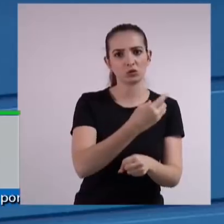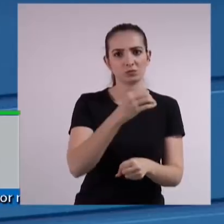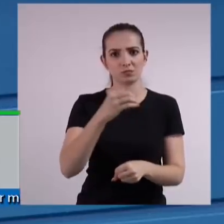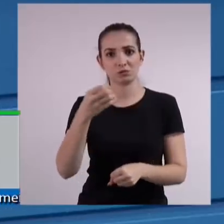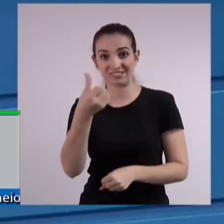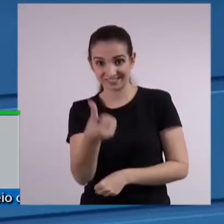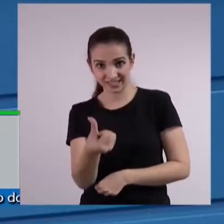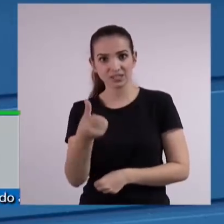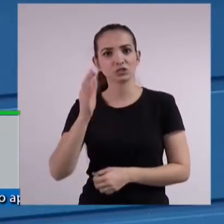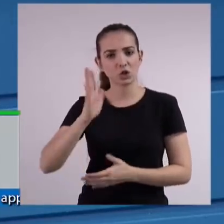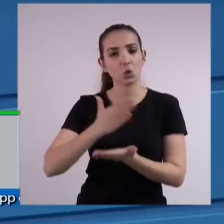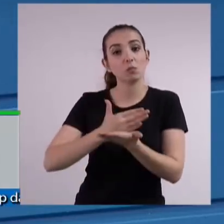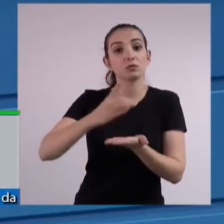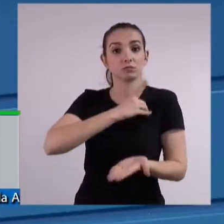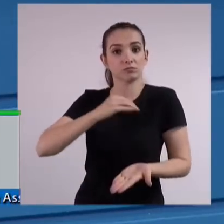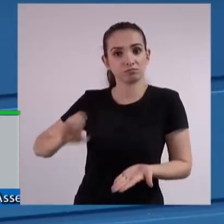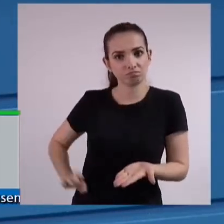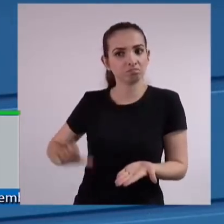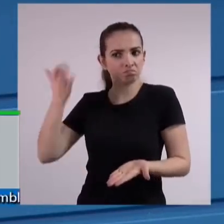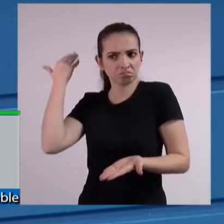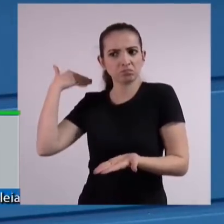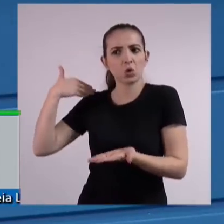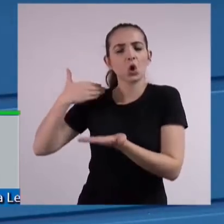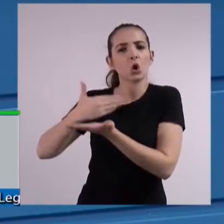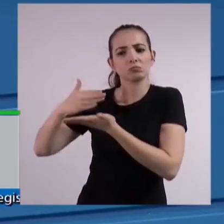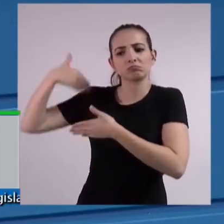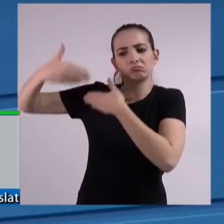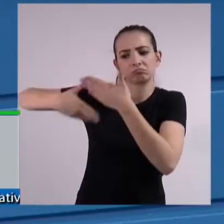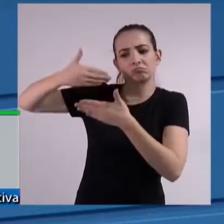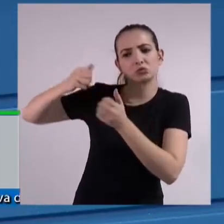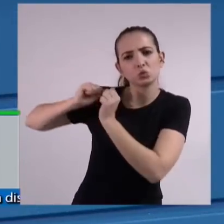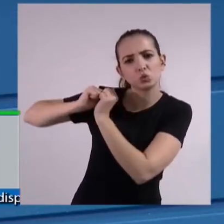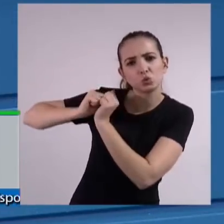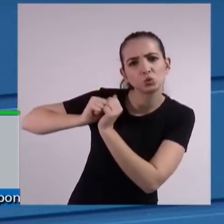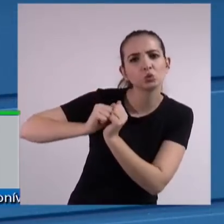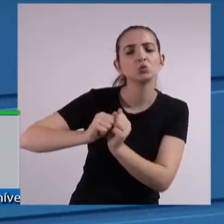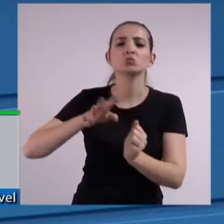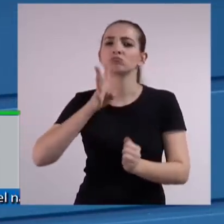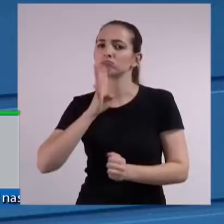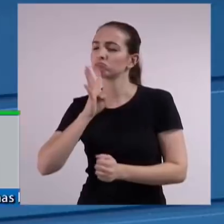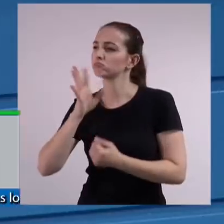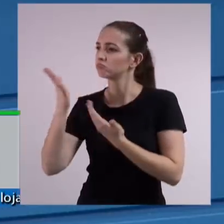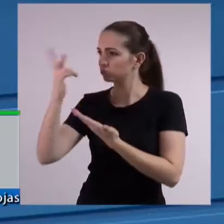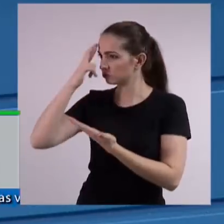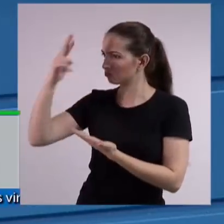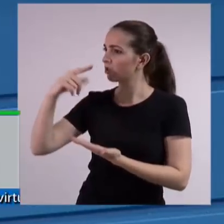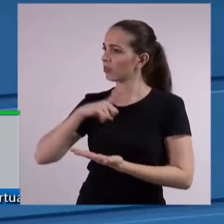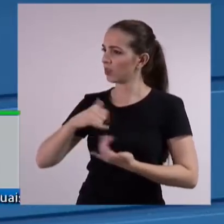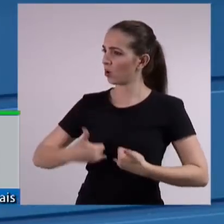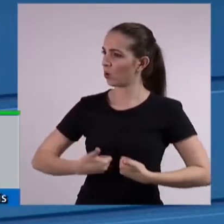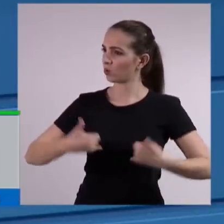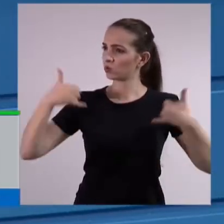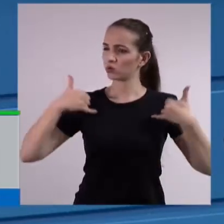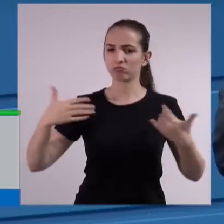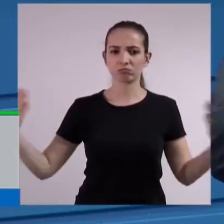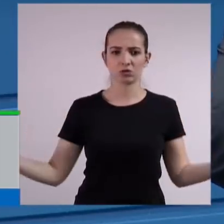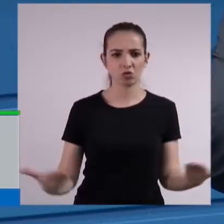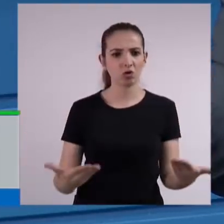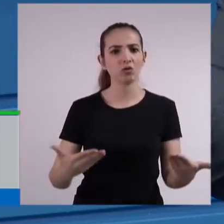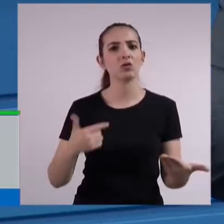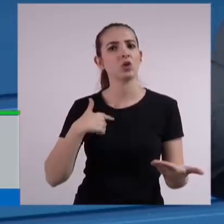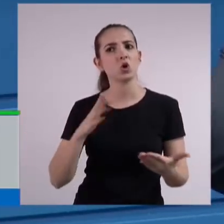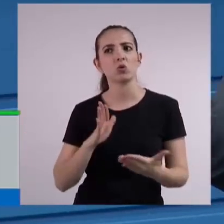pude conhecê-lo e afirmo aqui que tenho orgulho de sair por este